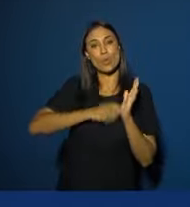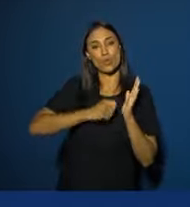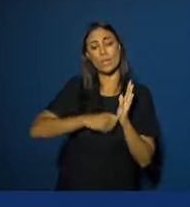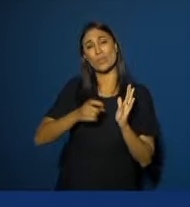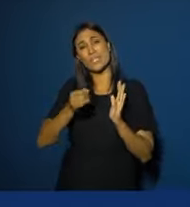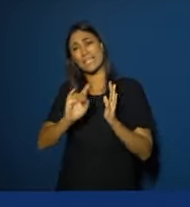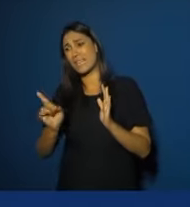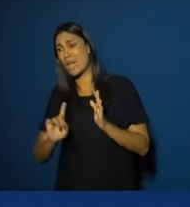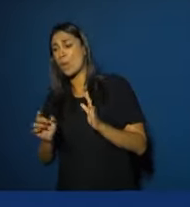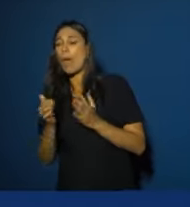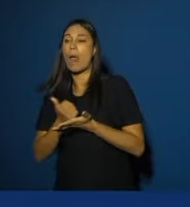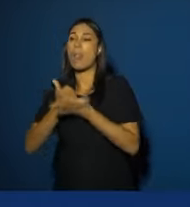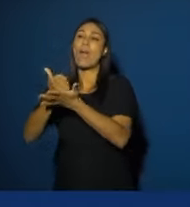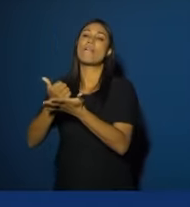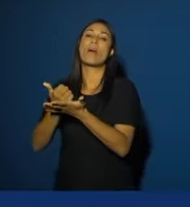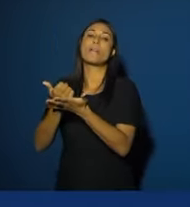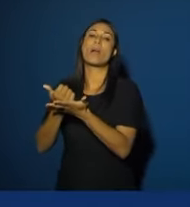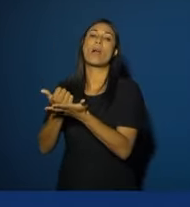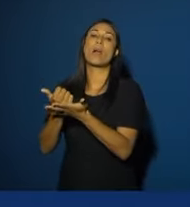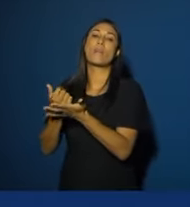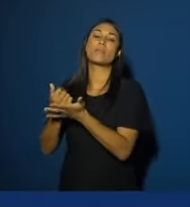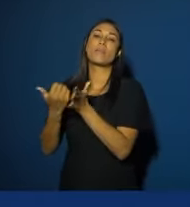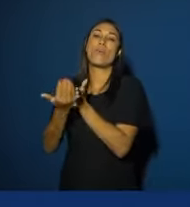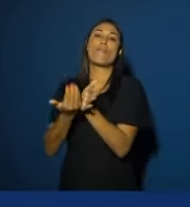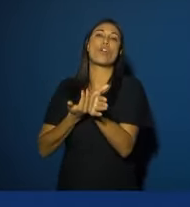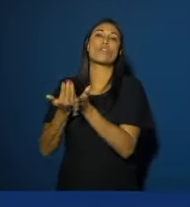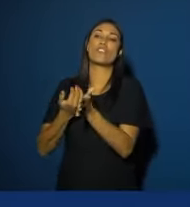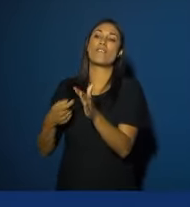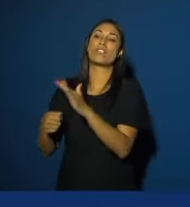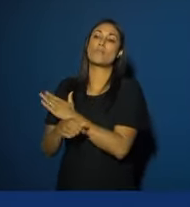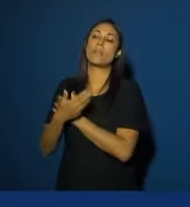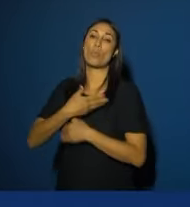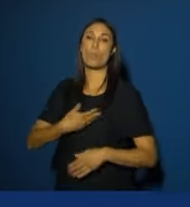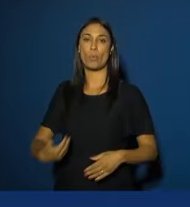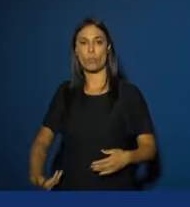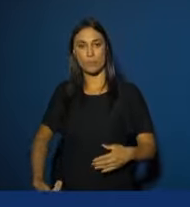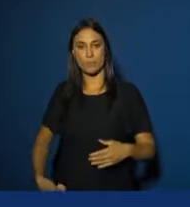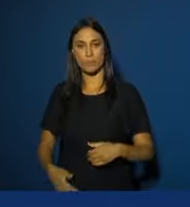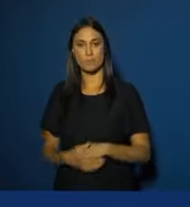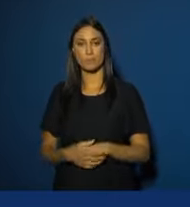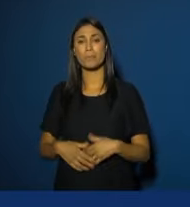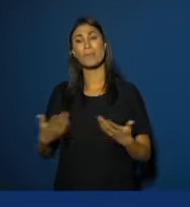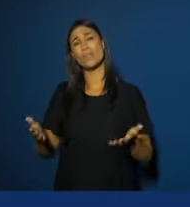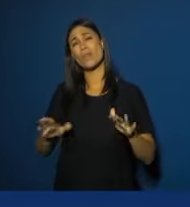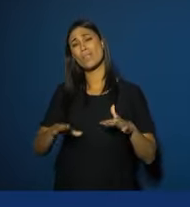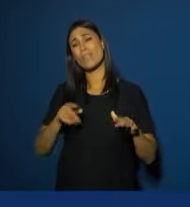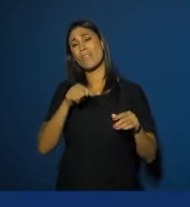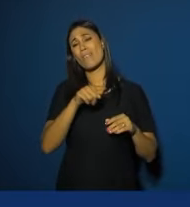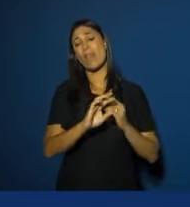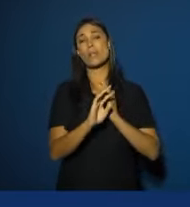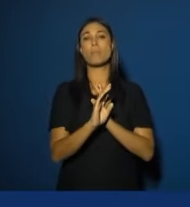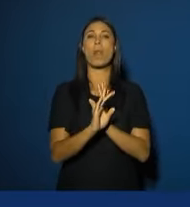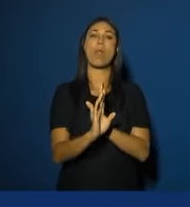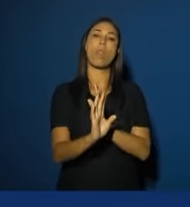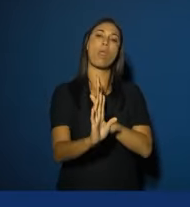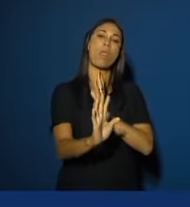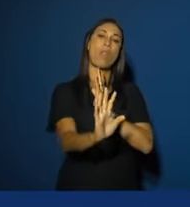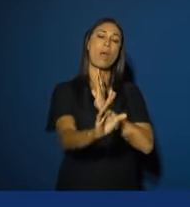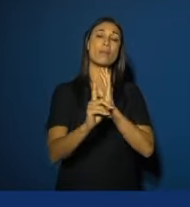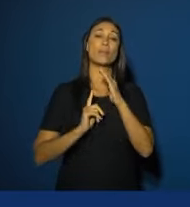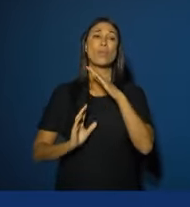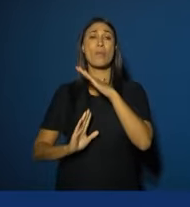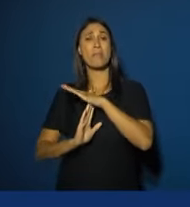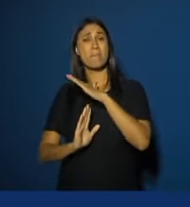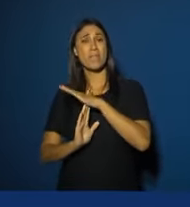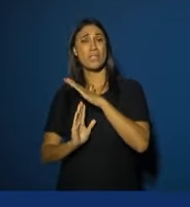deu, leva para o portfólio de investimento público. E muitas vezes ficava na fila, dado o limite